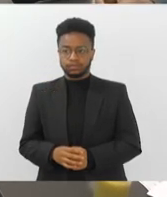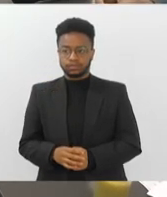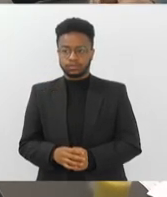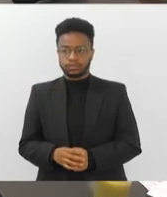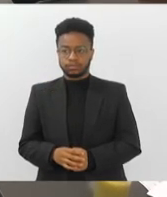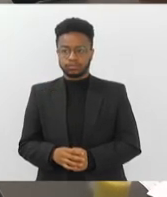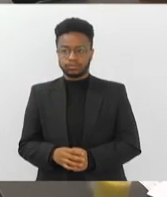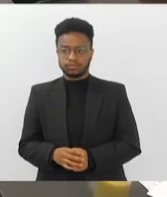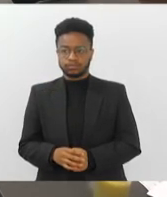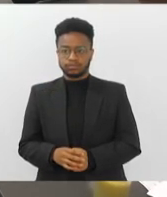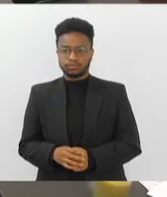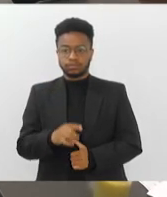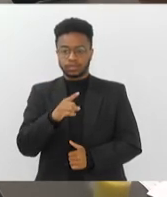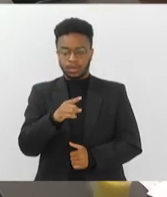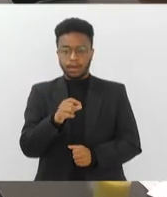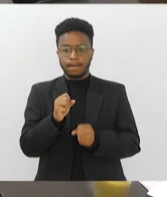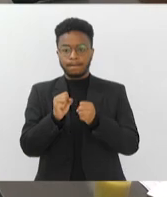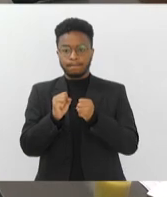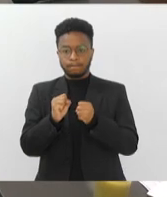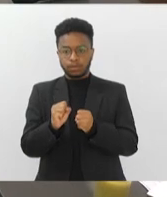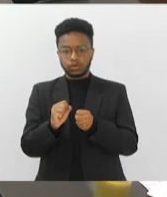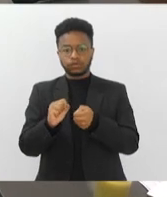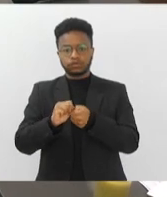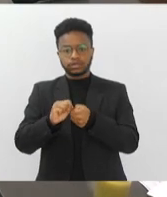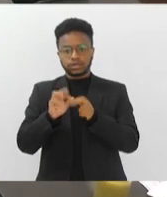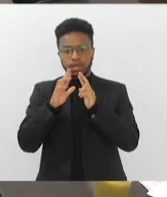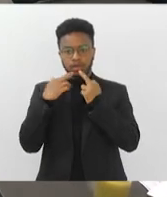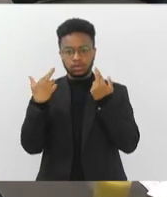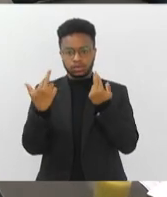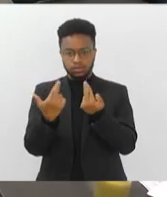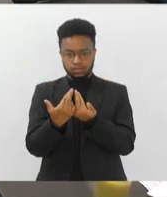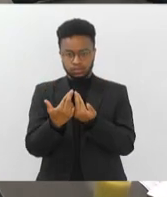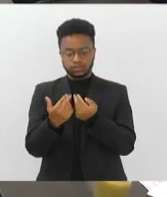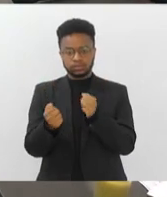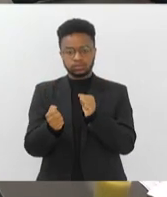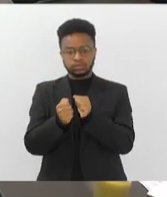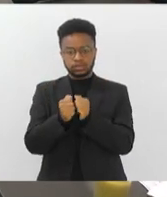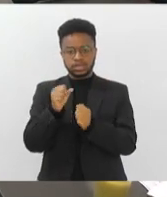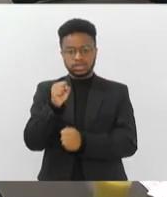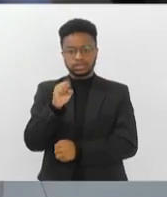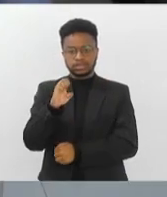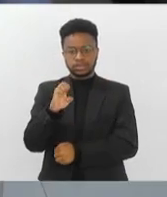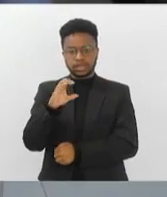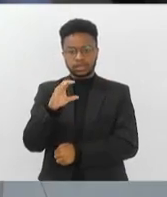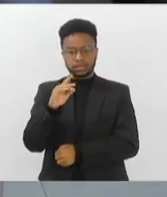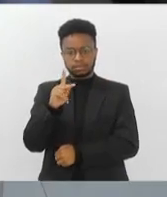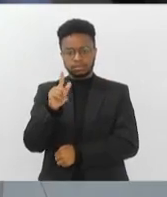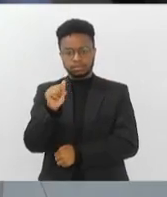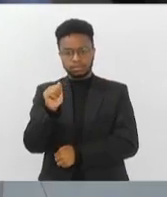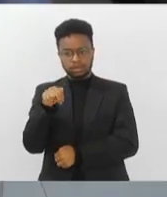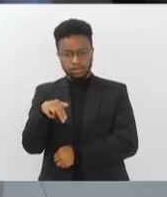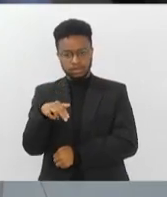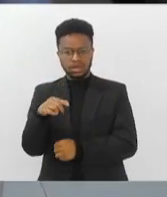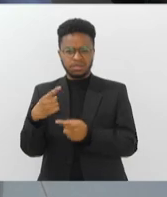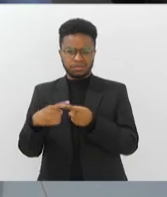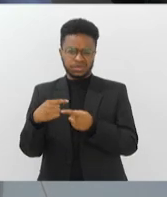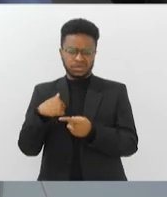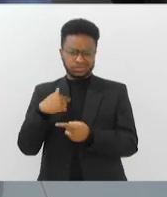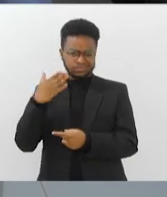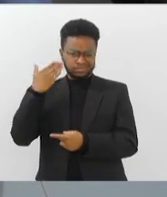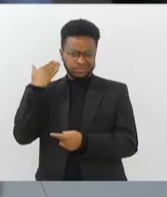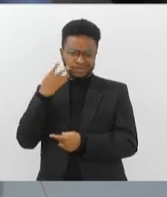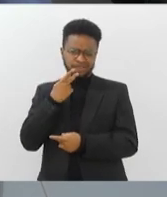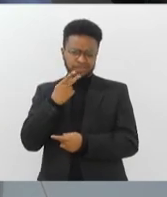o senhor podia fazer essa oitiva com a SECPLAN. É que eu sou antigo, chamo de SECPLAN,